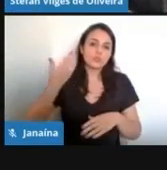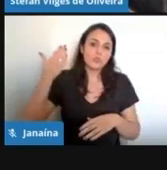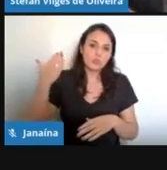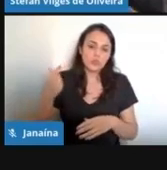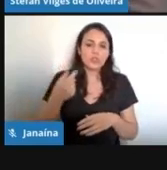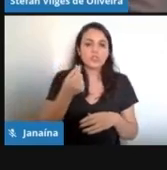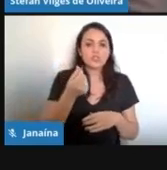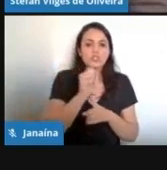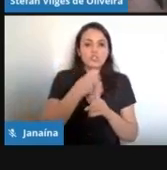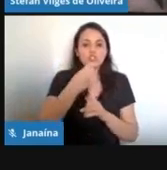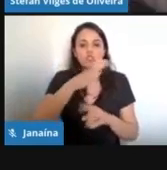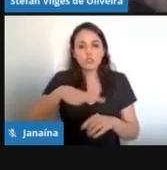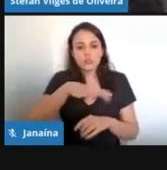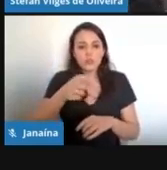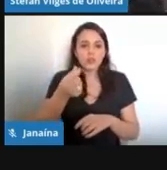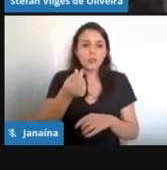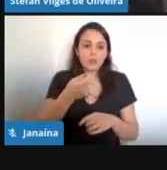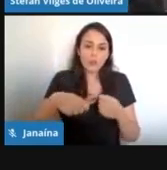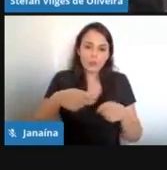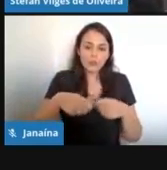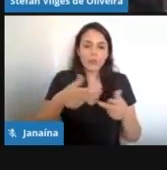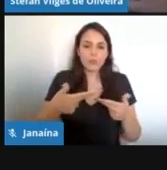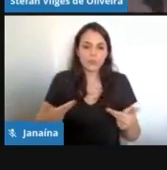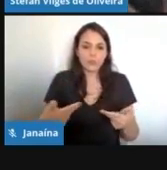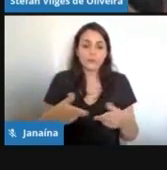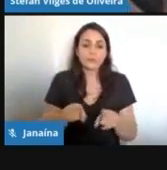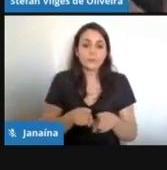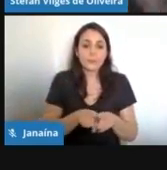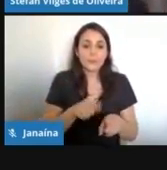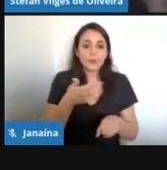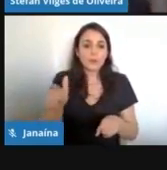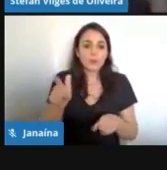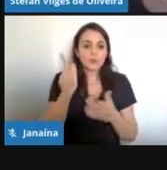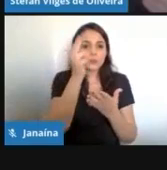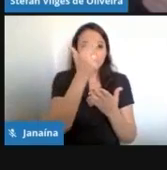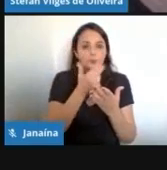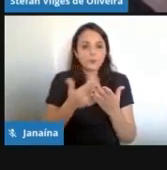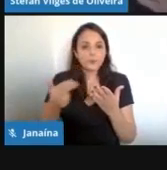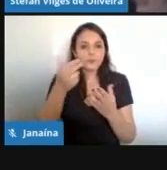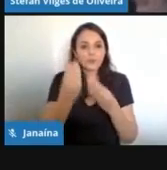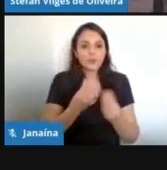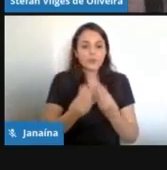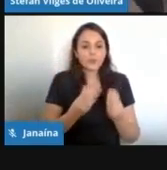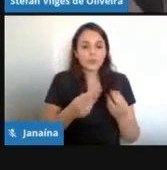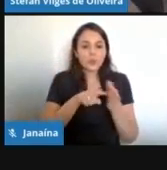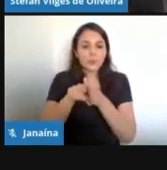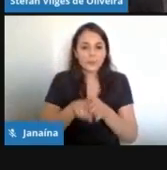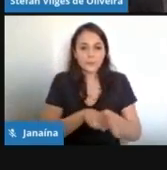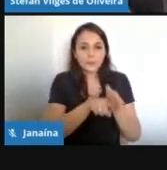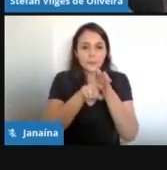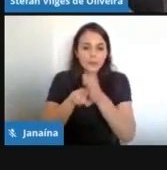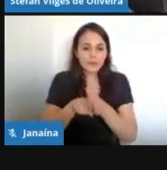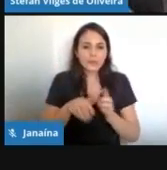demográficas. Fizemos um mapa, esse também muito importante, que analisou a vulnerabilidade epidemiológica.